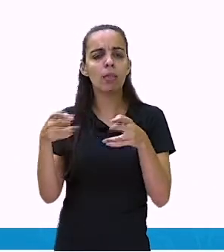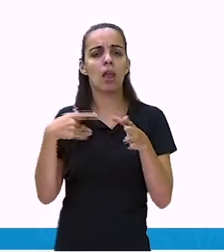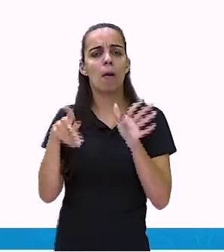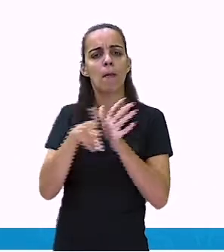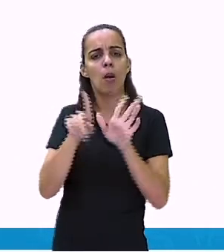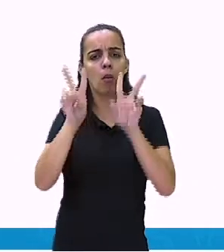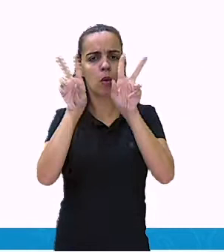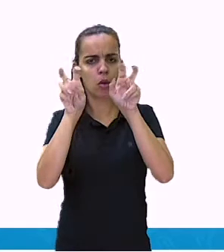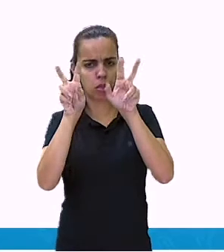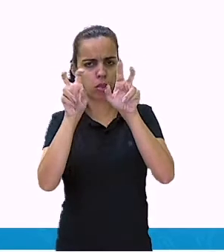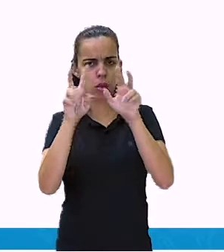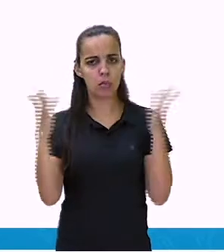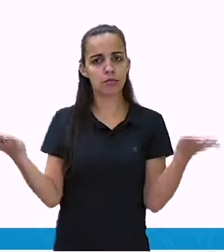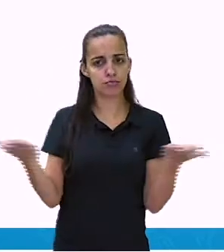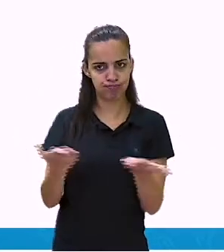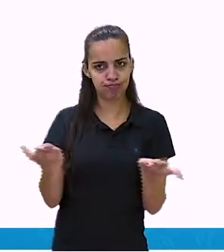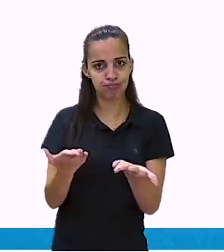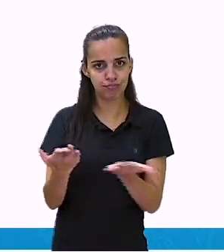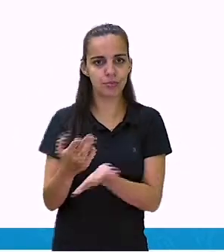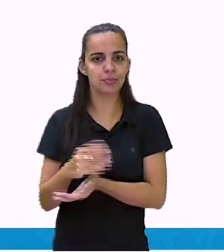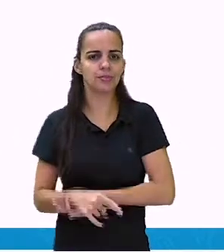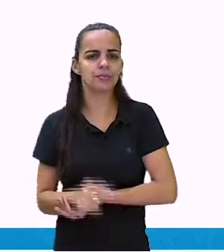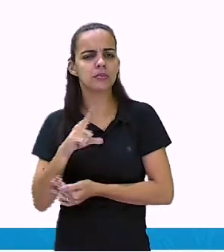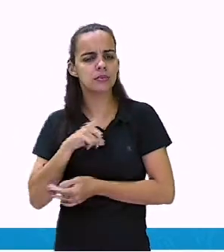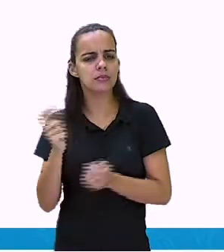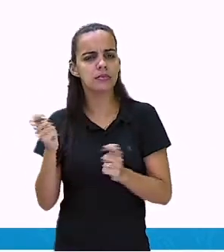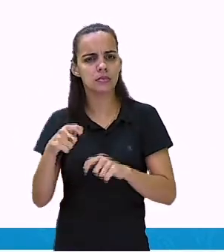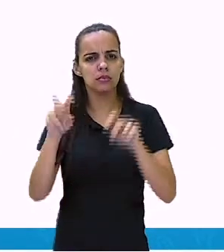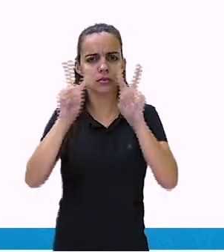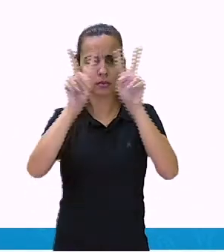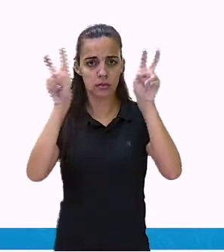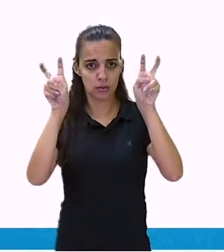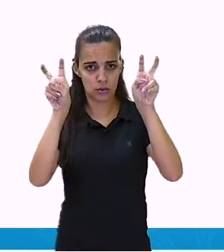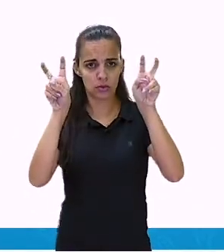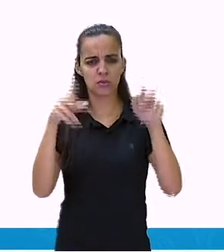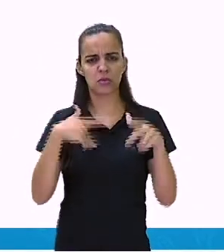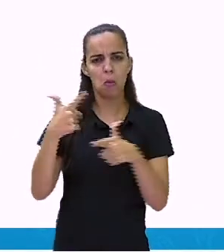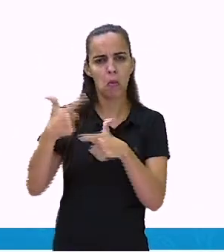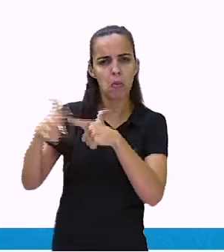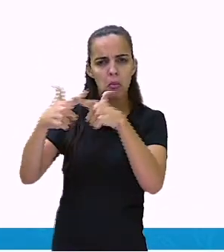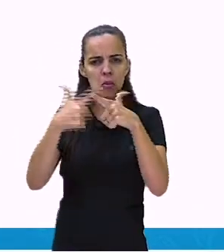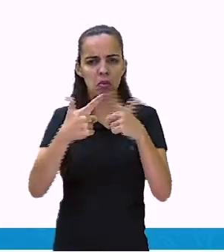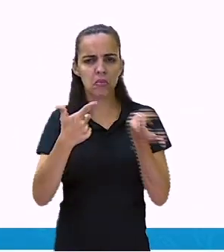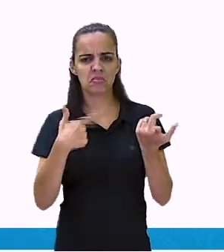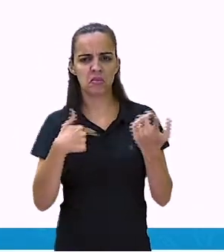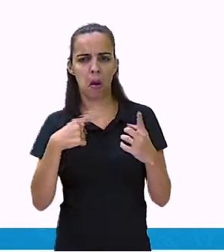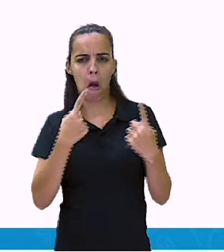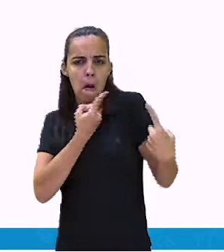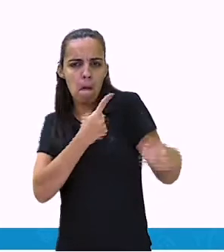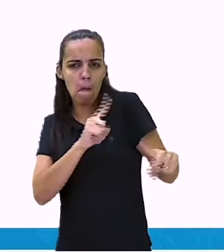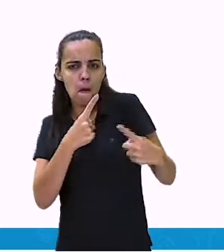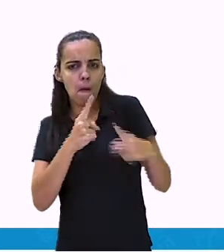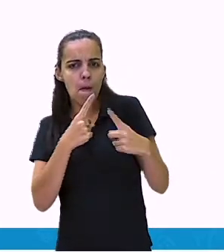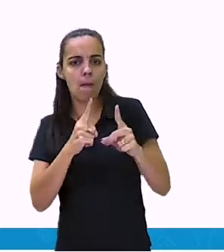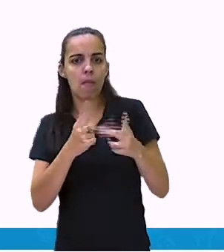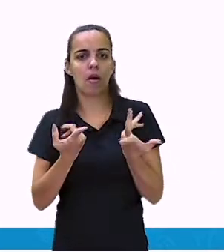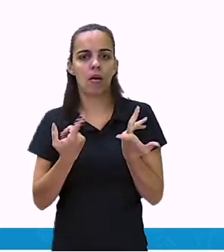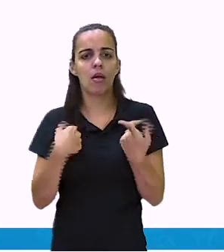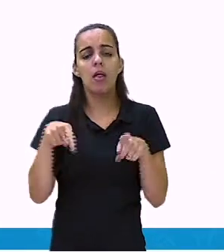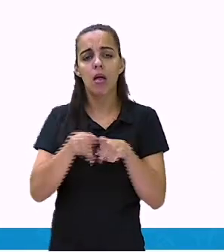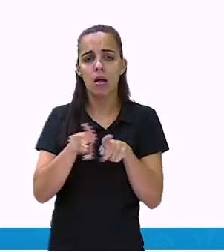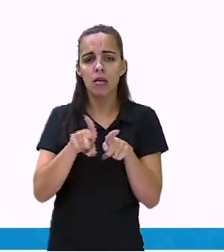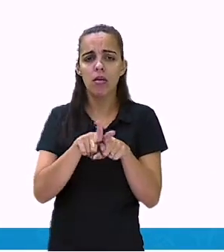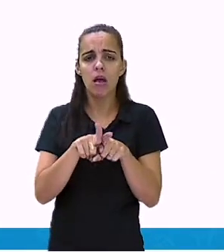da atualidade. Possuem títulos polêmicos e provocativos. Contém verbos